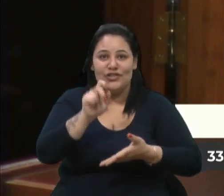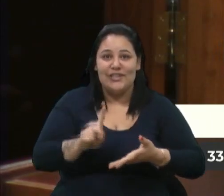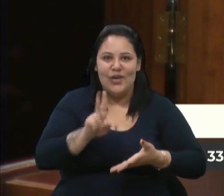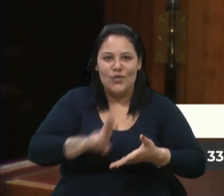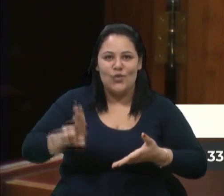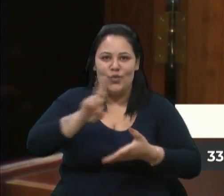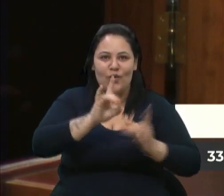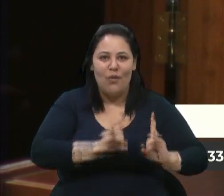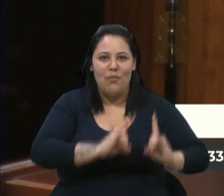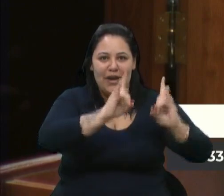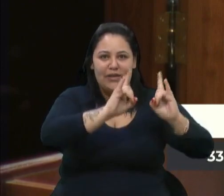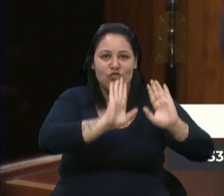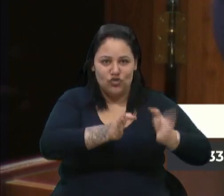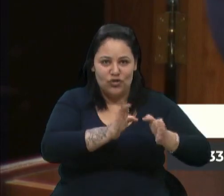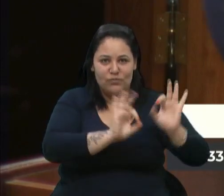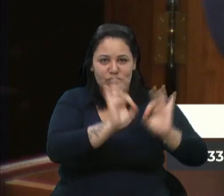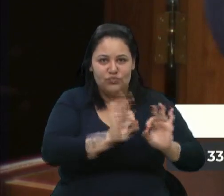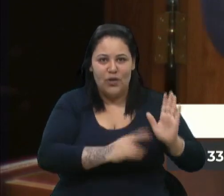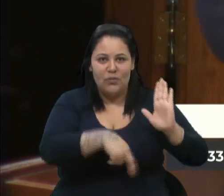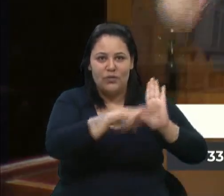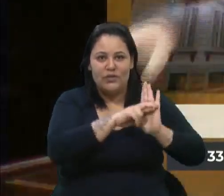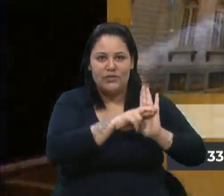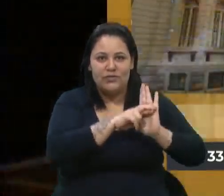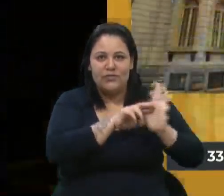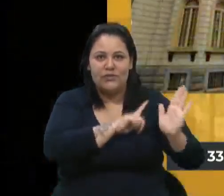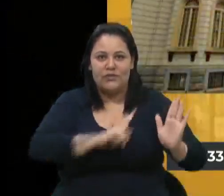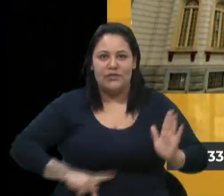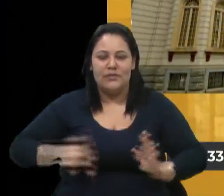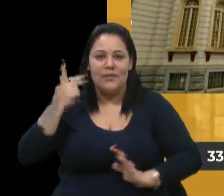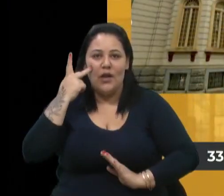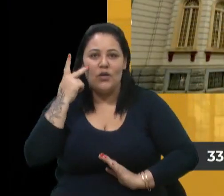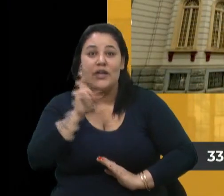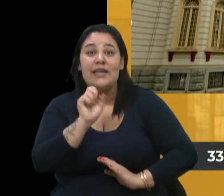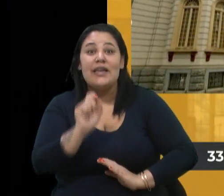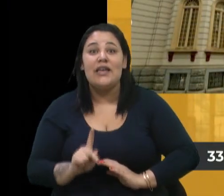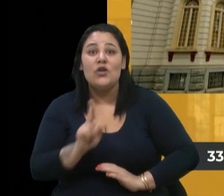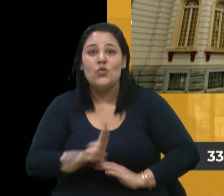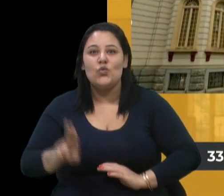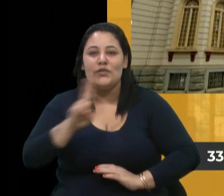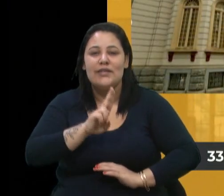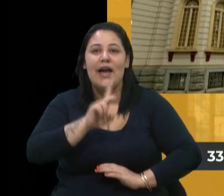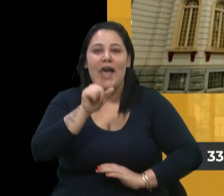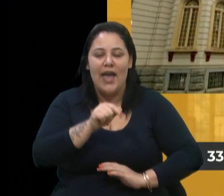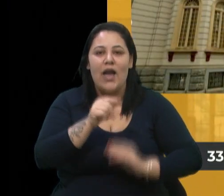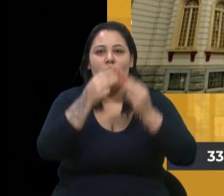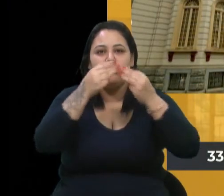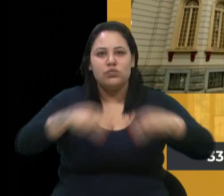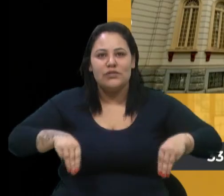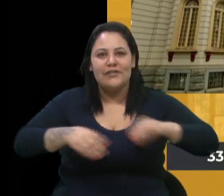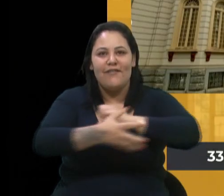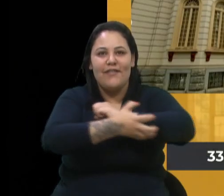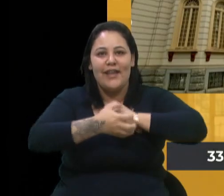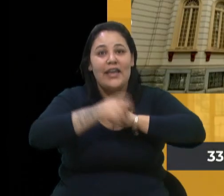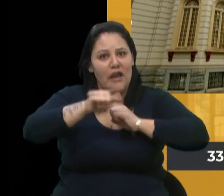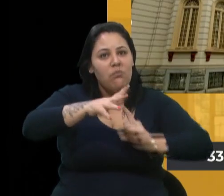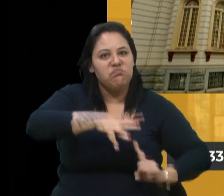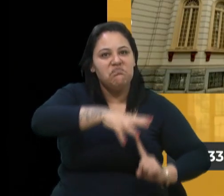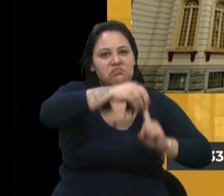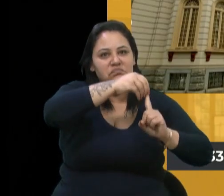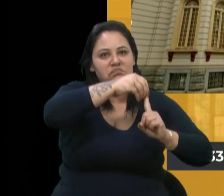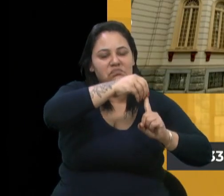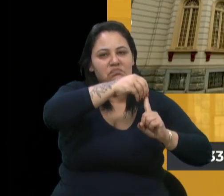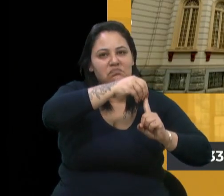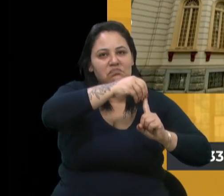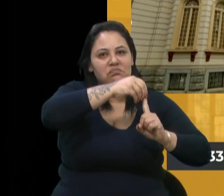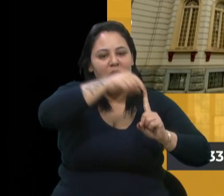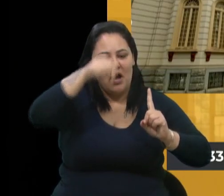revitalizado pelo governo do Estado de São Paulo, é o Museu das Favelas, que é referência no Brasil, né? E aí